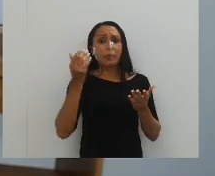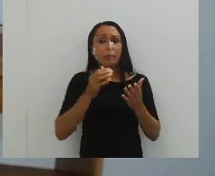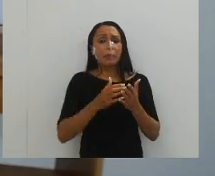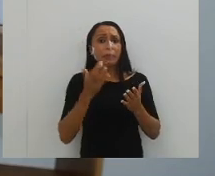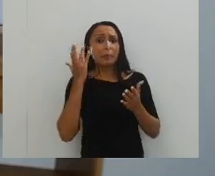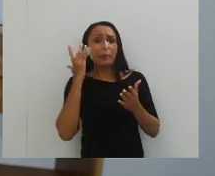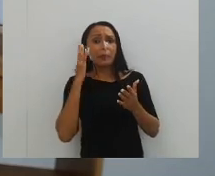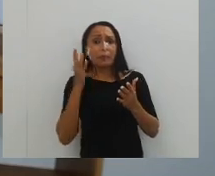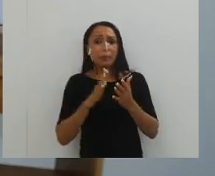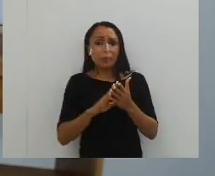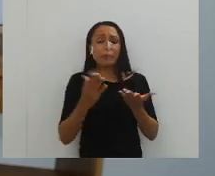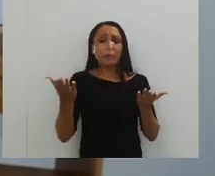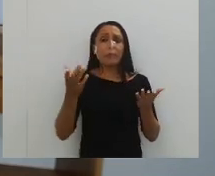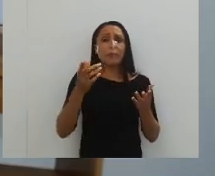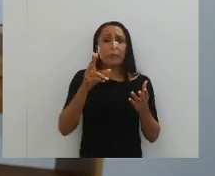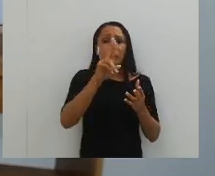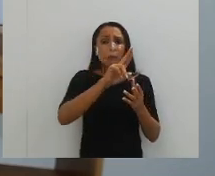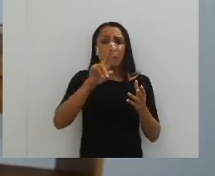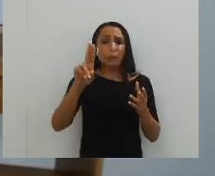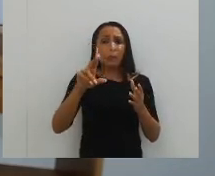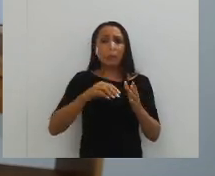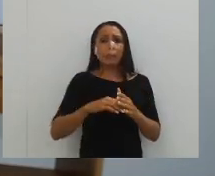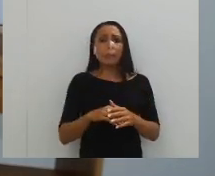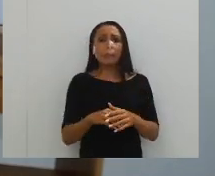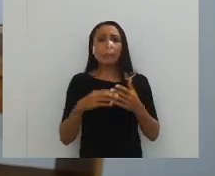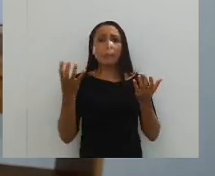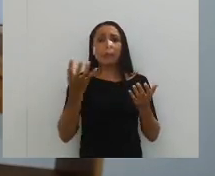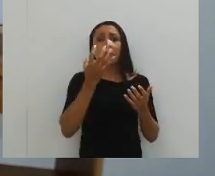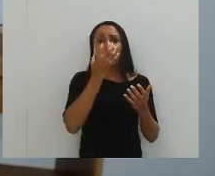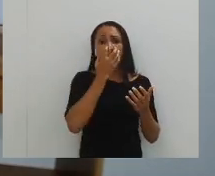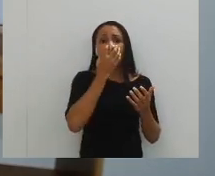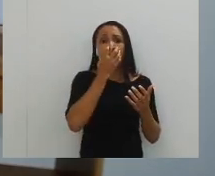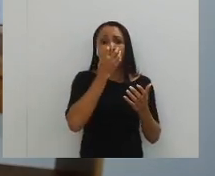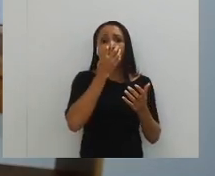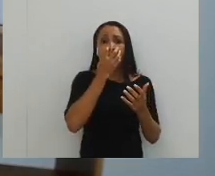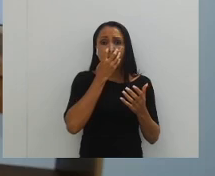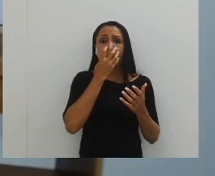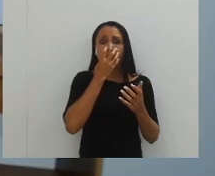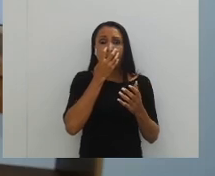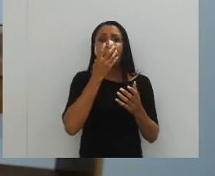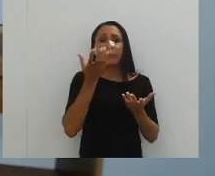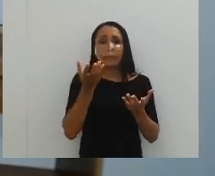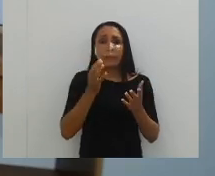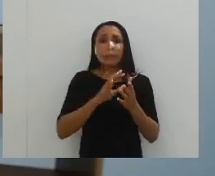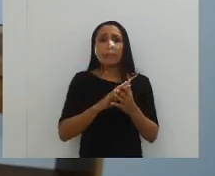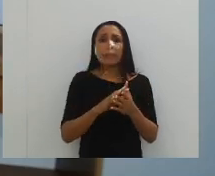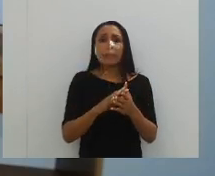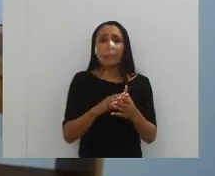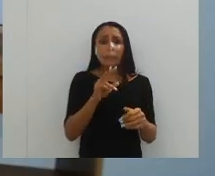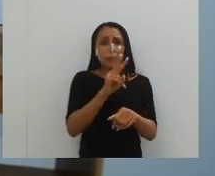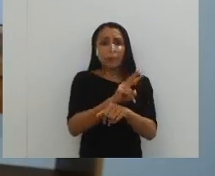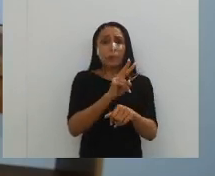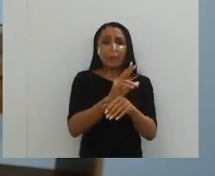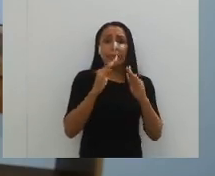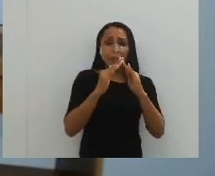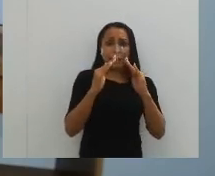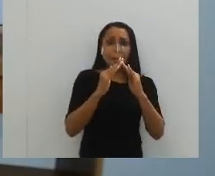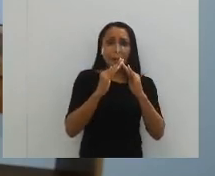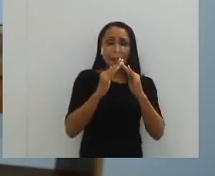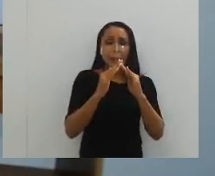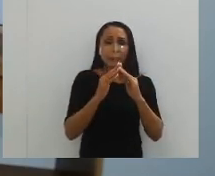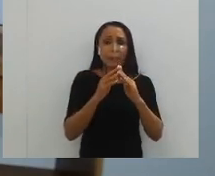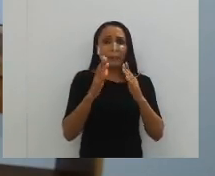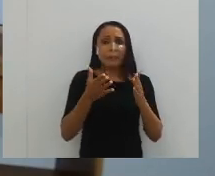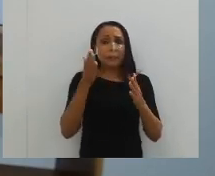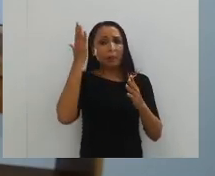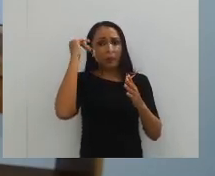cara que tem um nome científico chamado de Canis familiares, é o cachorro doméstico. Se você que está me assistindo agora na sexta-feira tem algum cachorro na sua casa e você